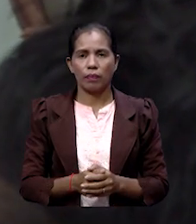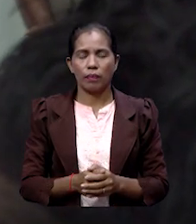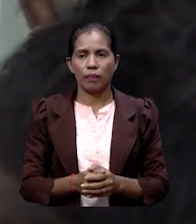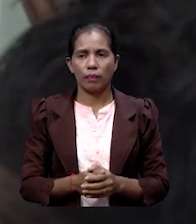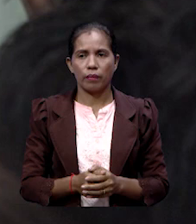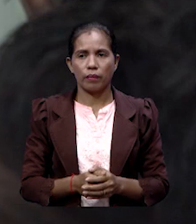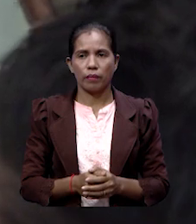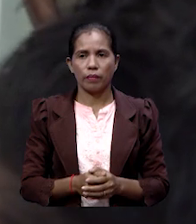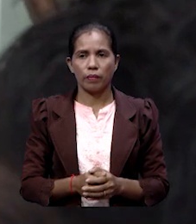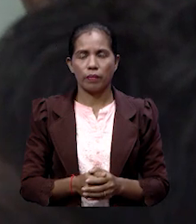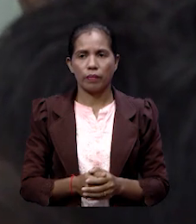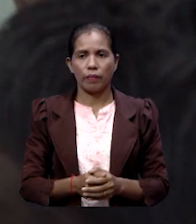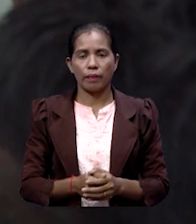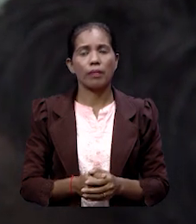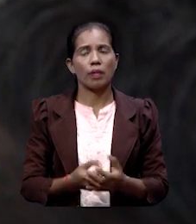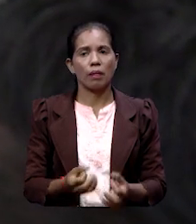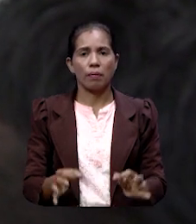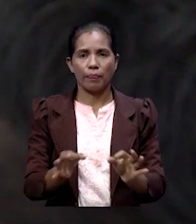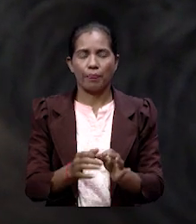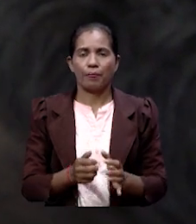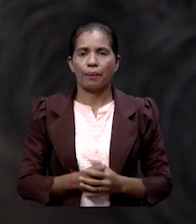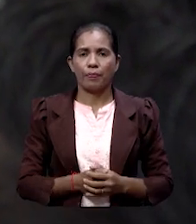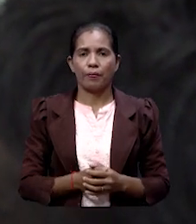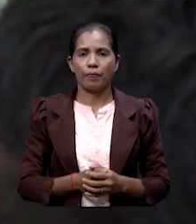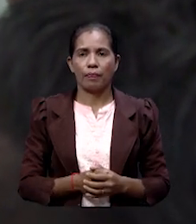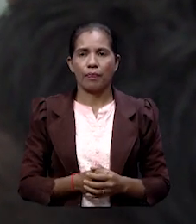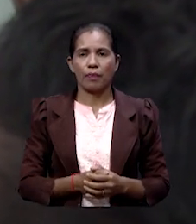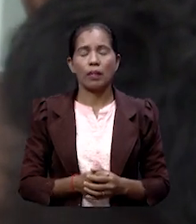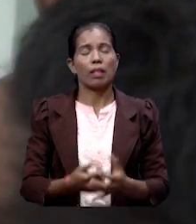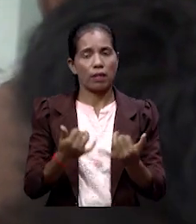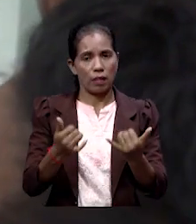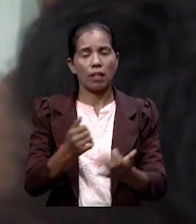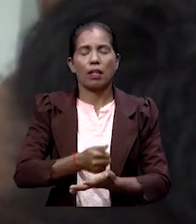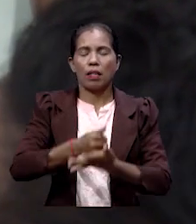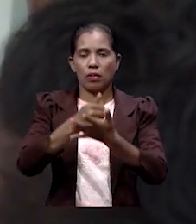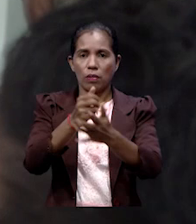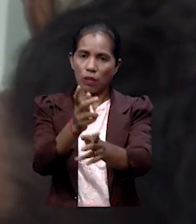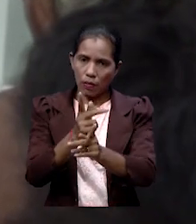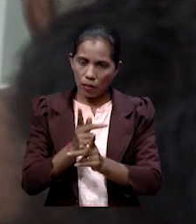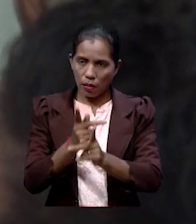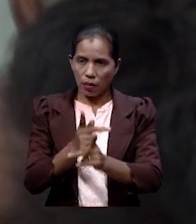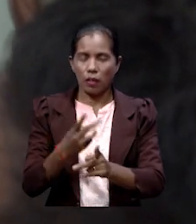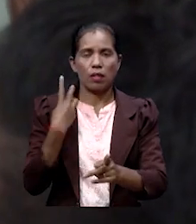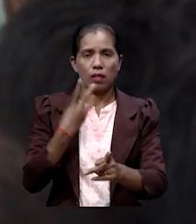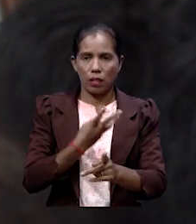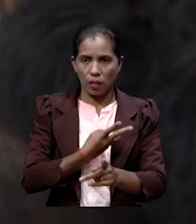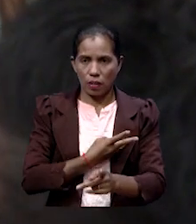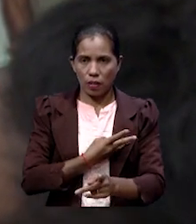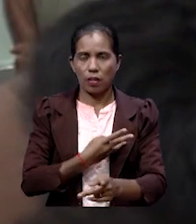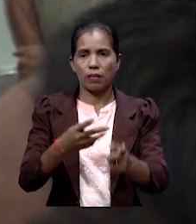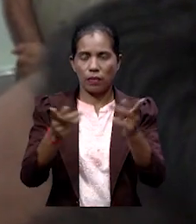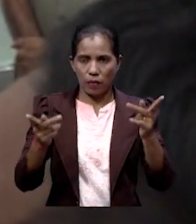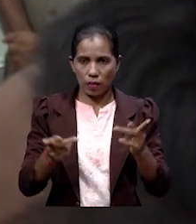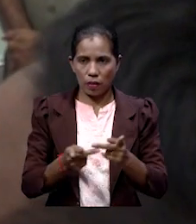internacional, né? Portanto, e nem ajuda, protegemos marca ida que